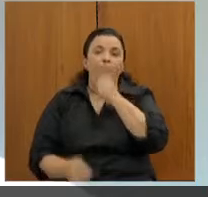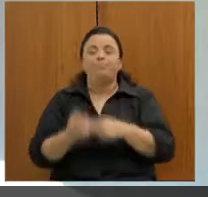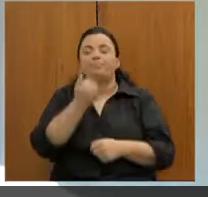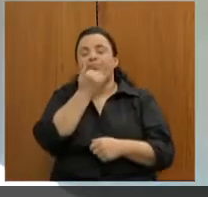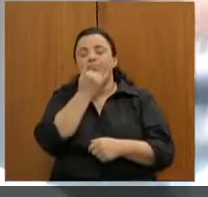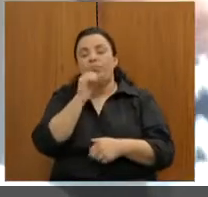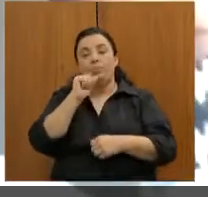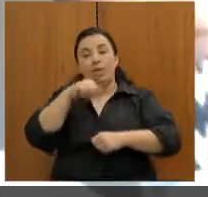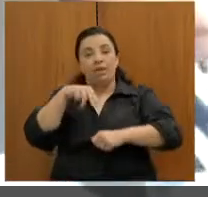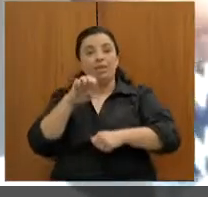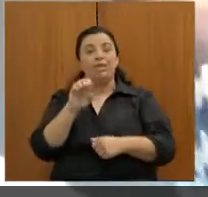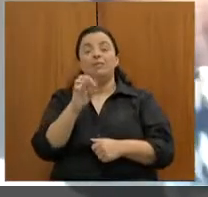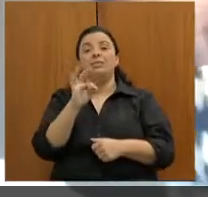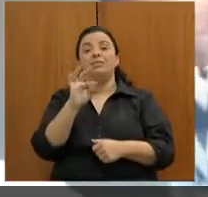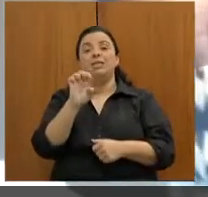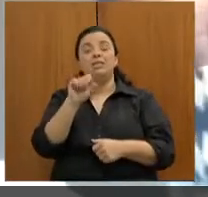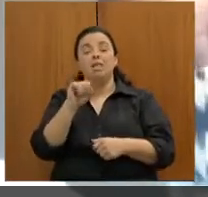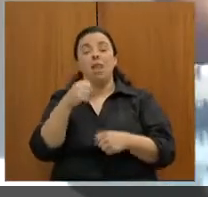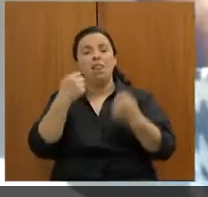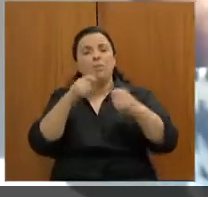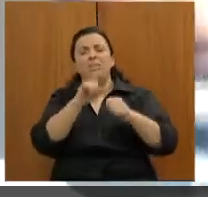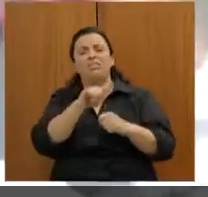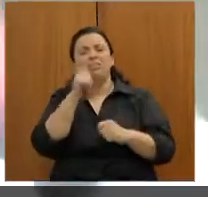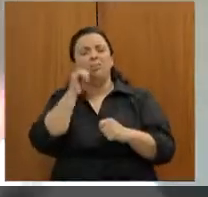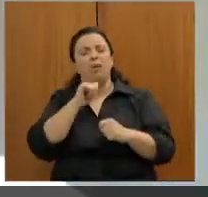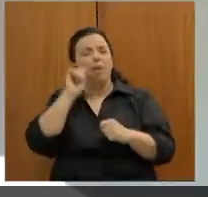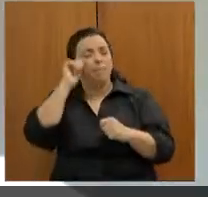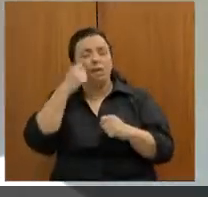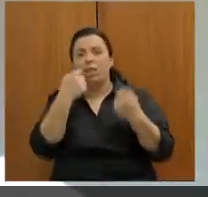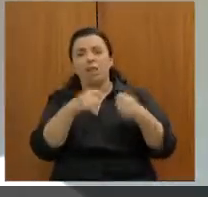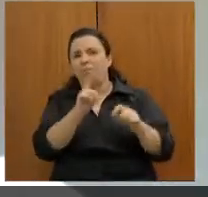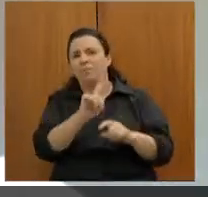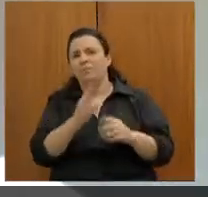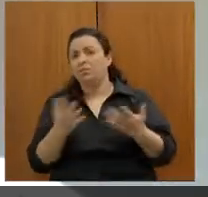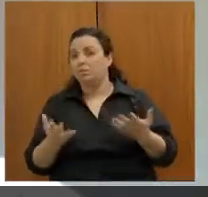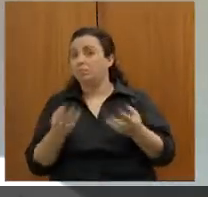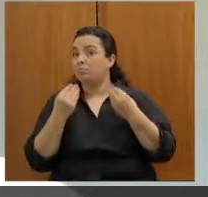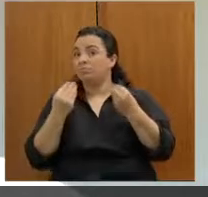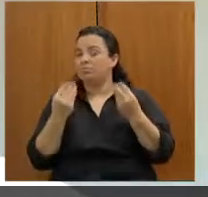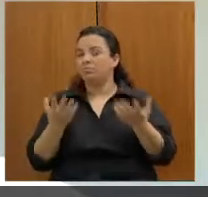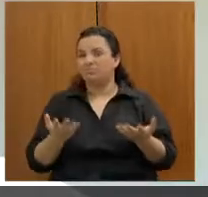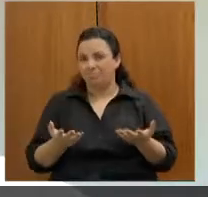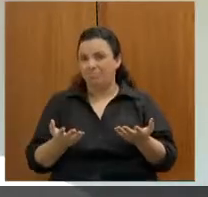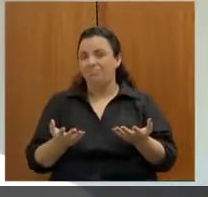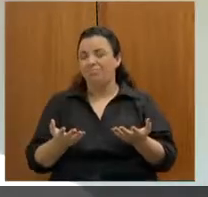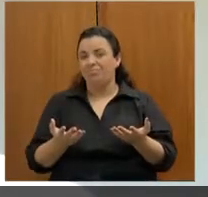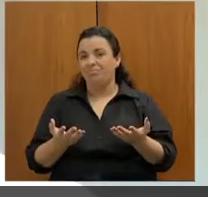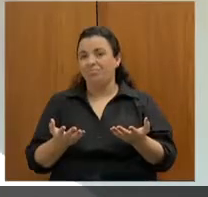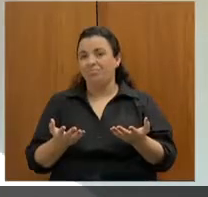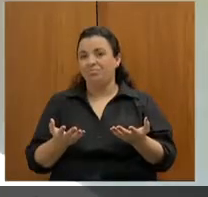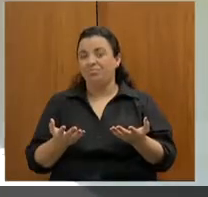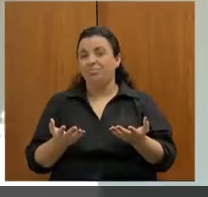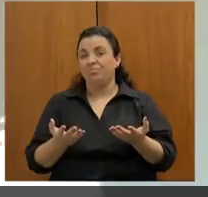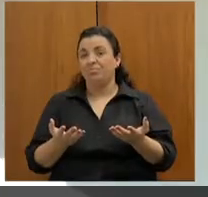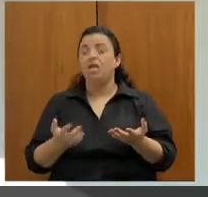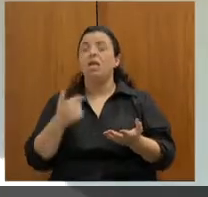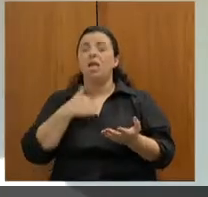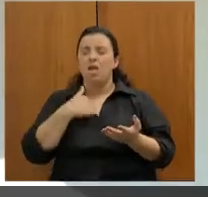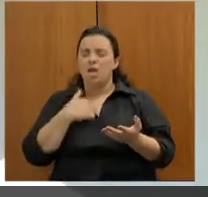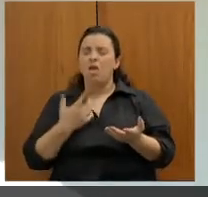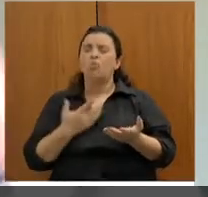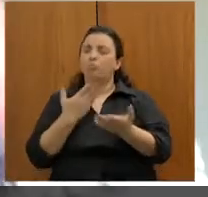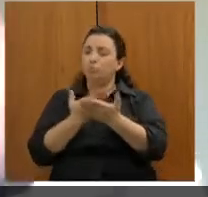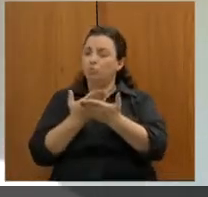pelo Supremo Tribunal Federal a tese de legítima defesa da honra e eu fiz